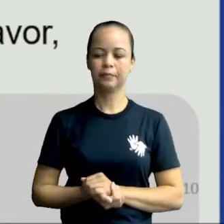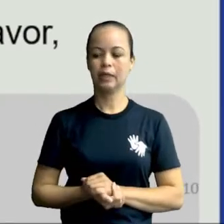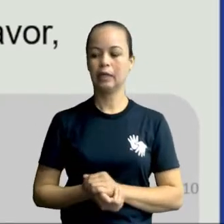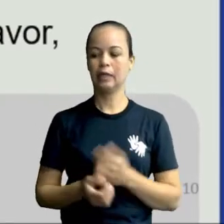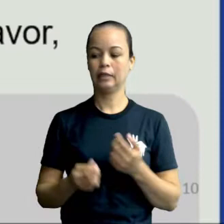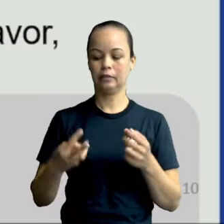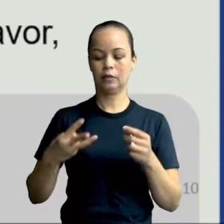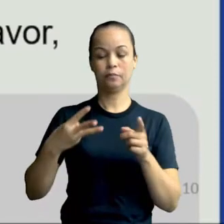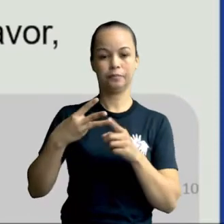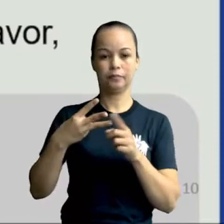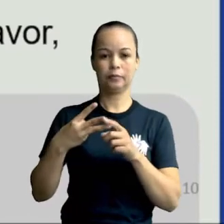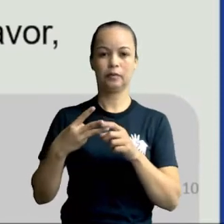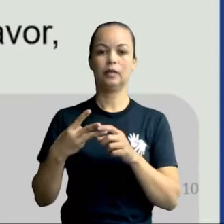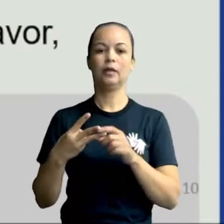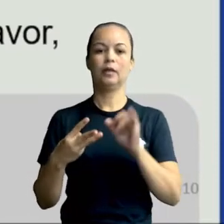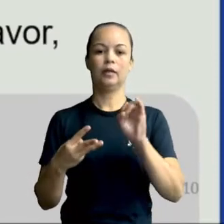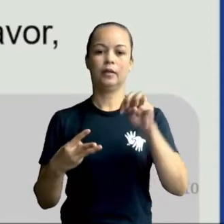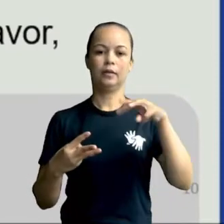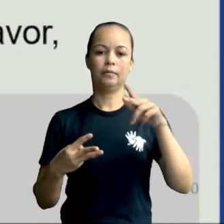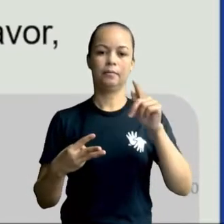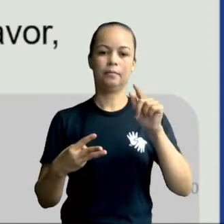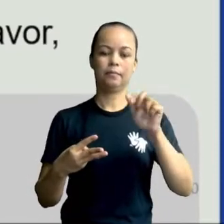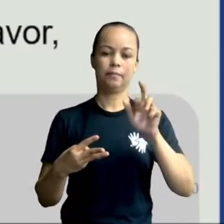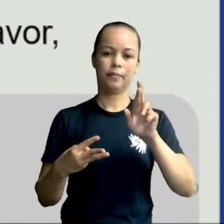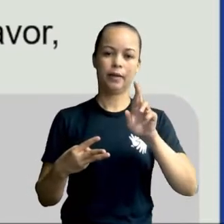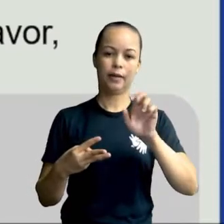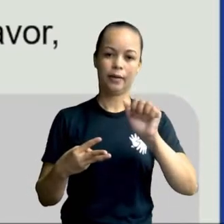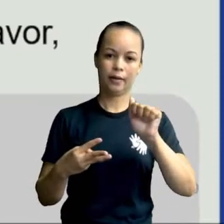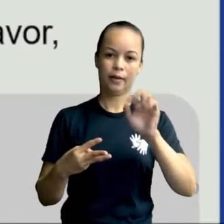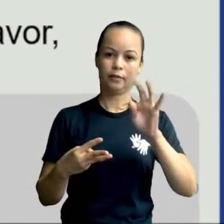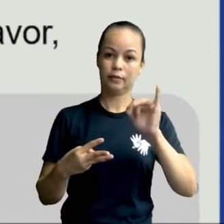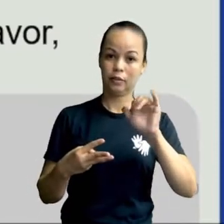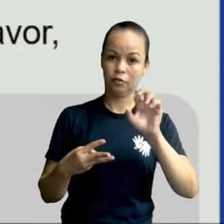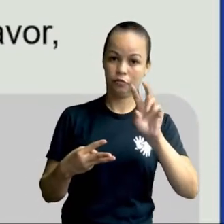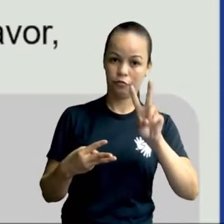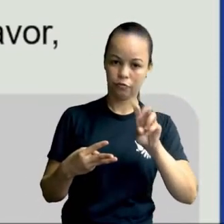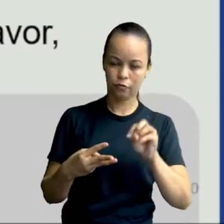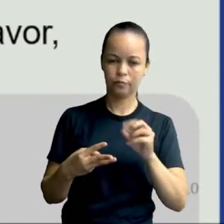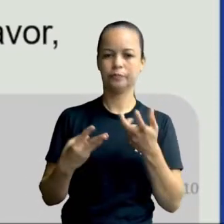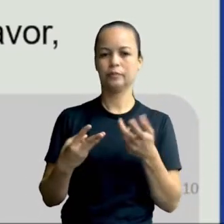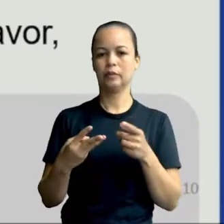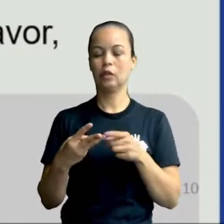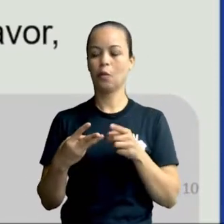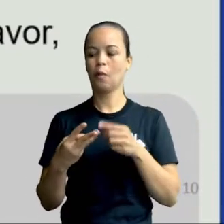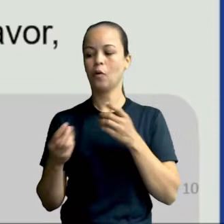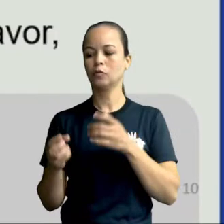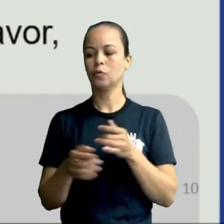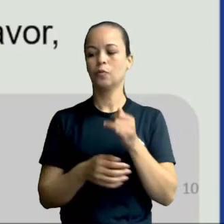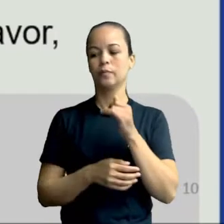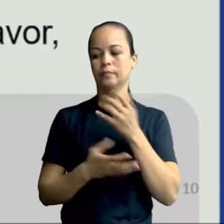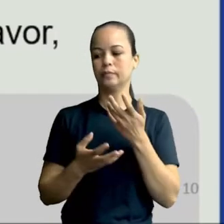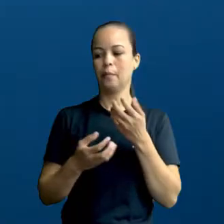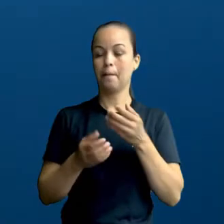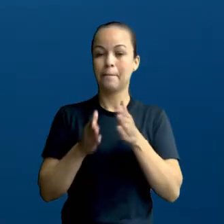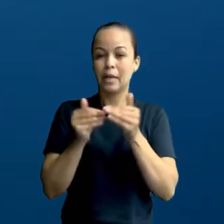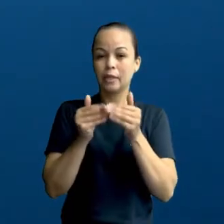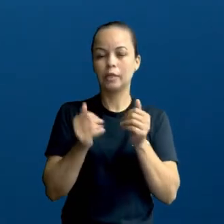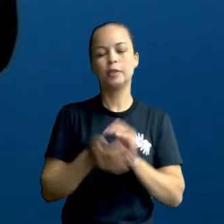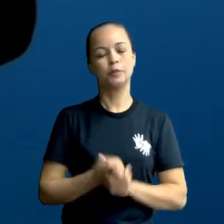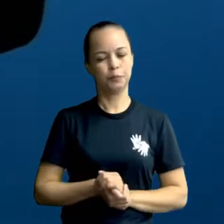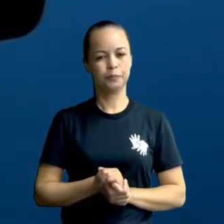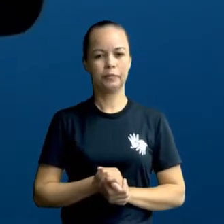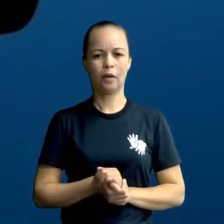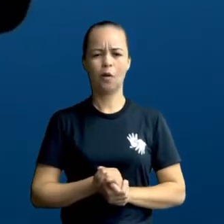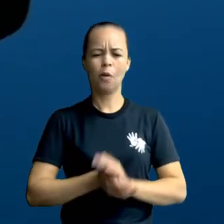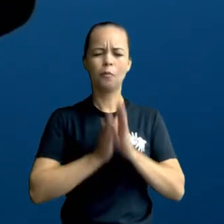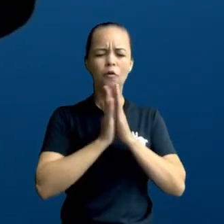último, o modo imperativo, que expressa ordens, pedido. Por exemplo, por